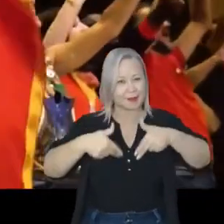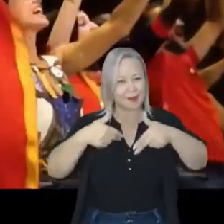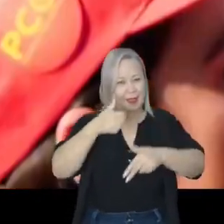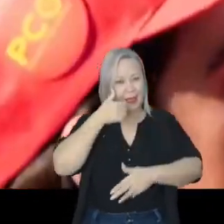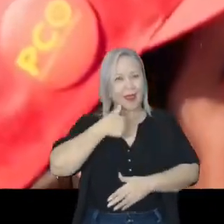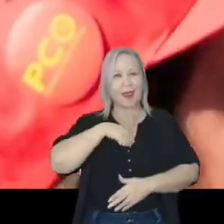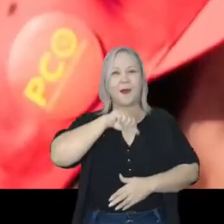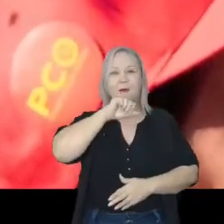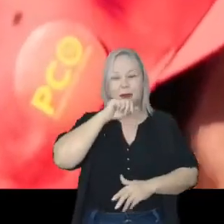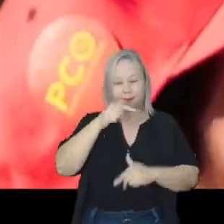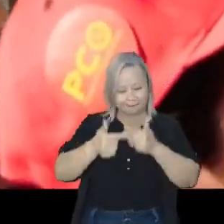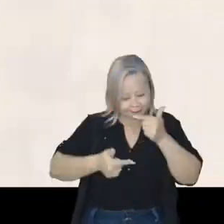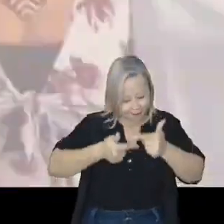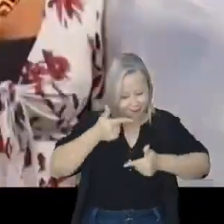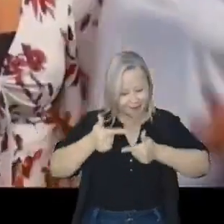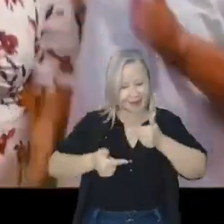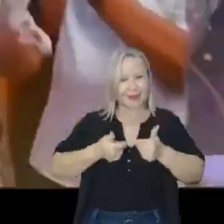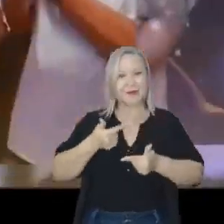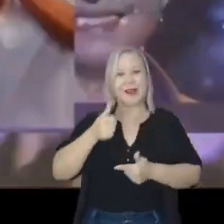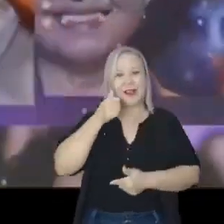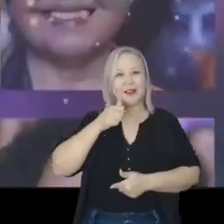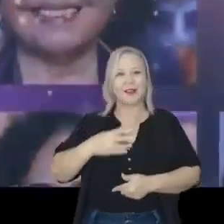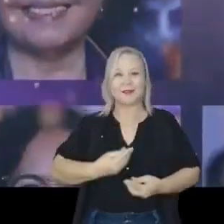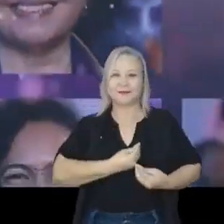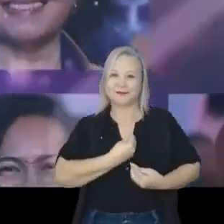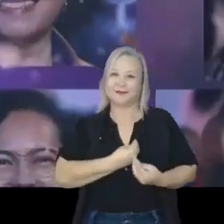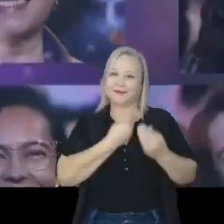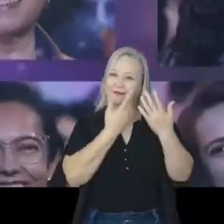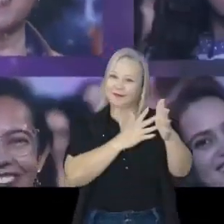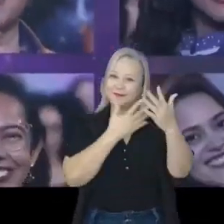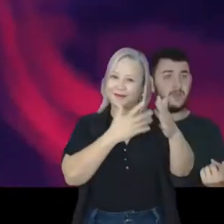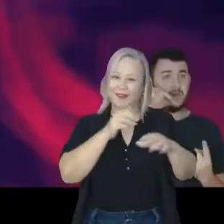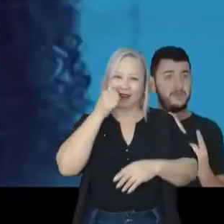mães, trabalhadoras. Viva as mulheres!